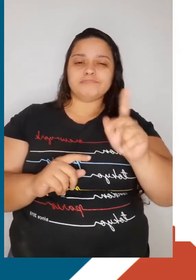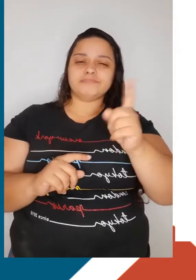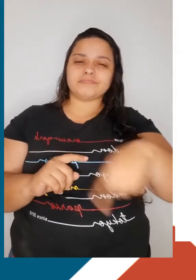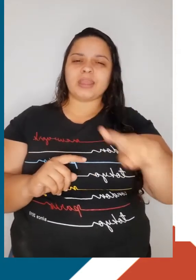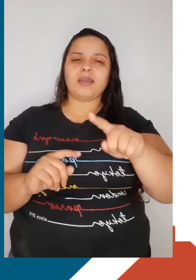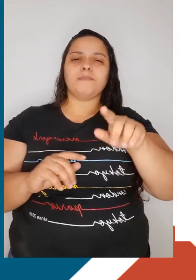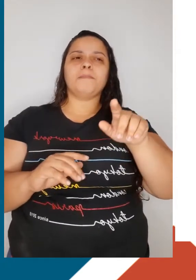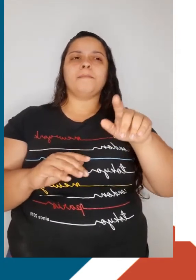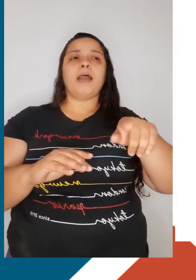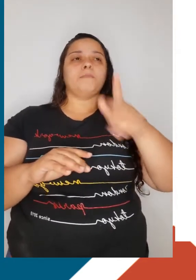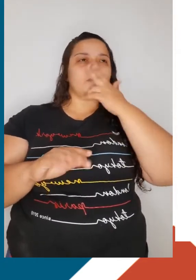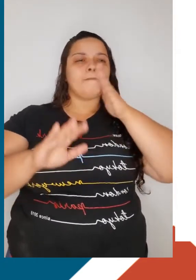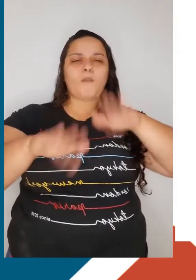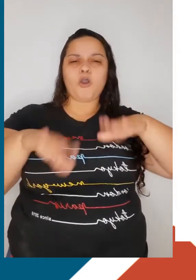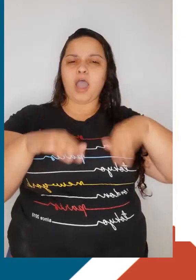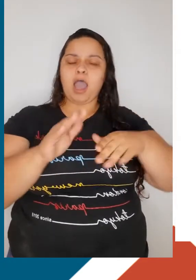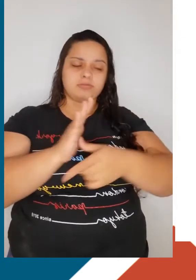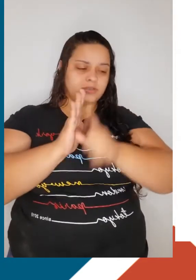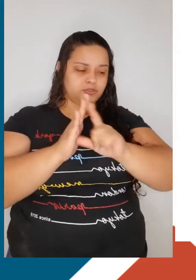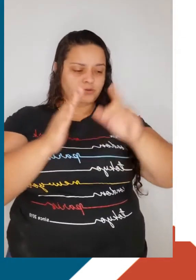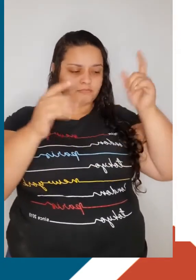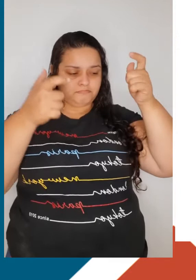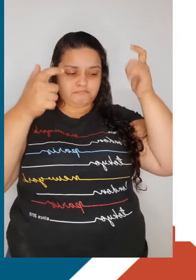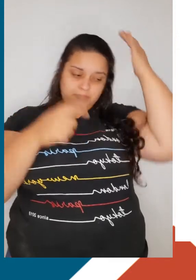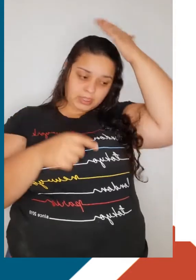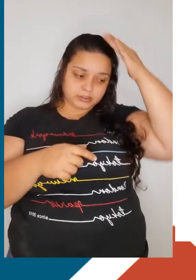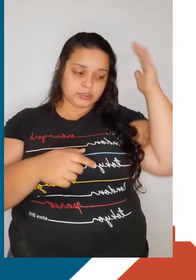que é fruto de um movimento após a Revolução Mexicana.